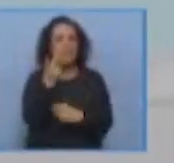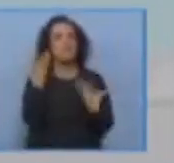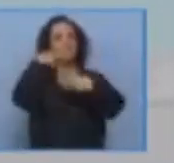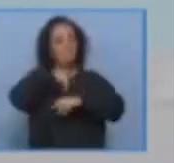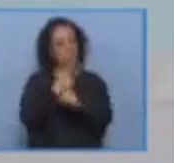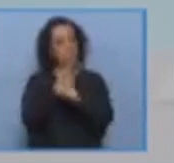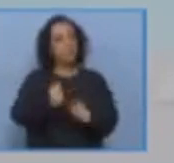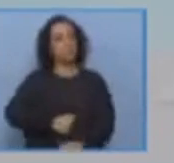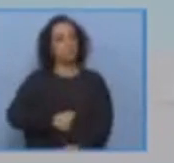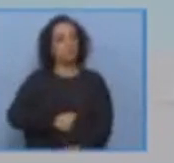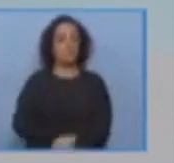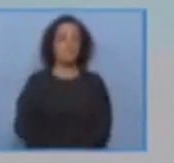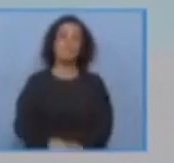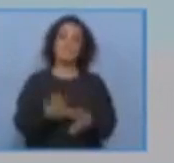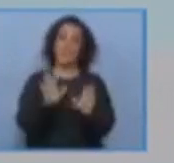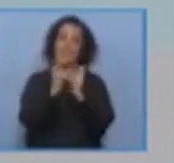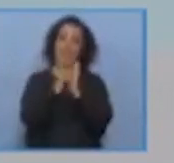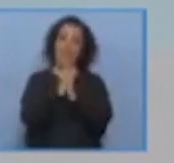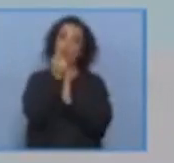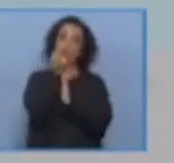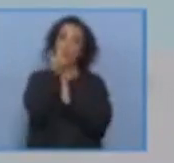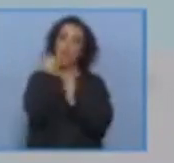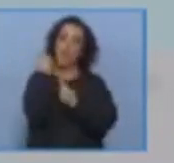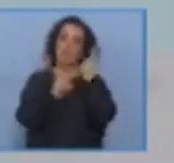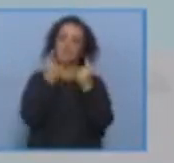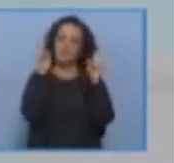catolicismo. Mas aí a Igreja também tem que mudar às vezes um bocadinho o